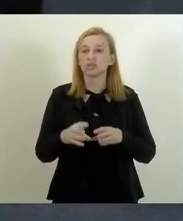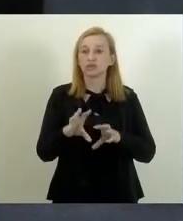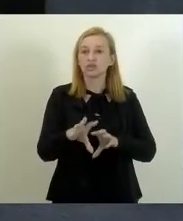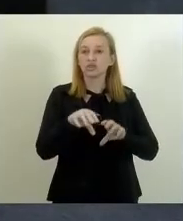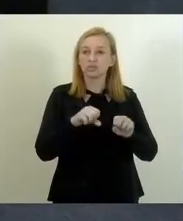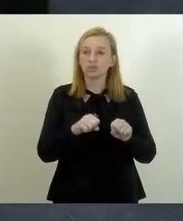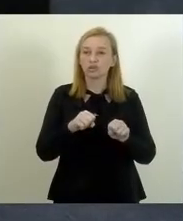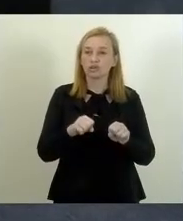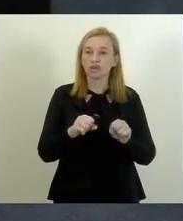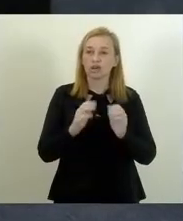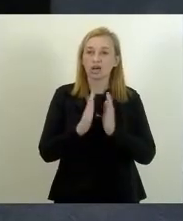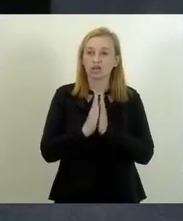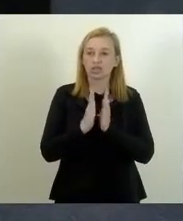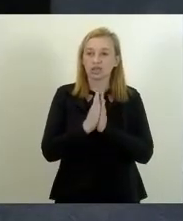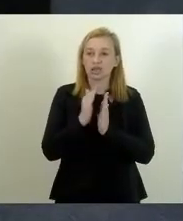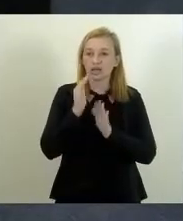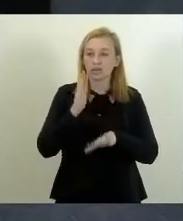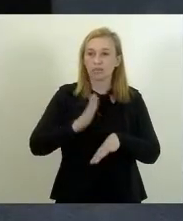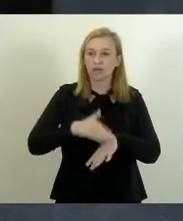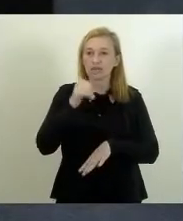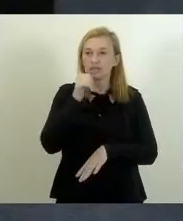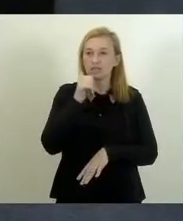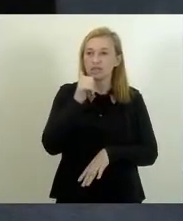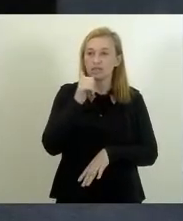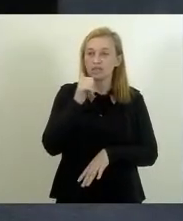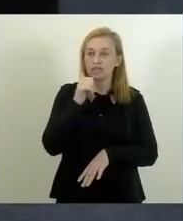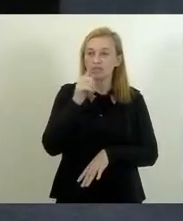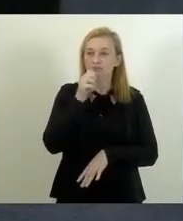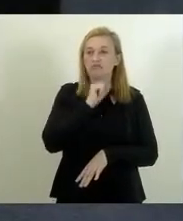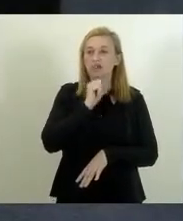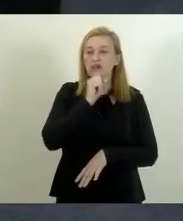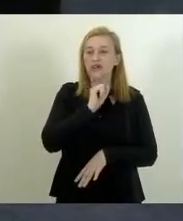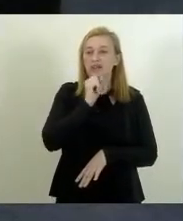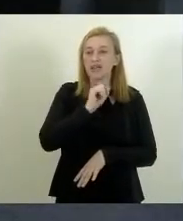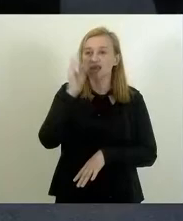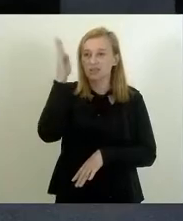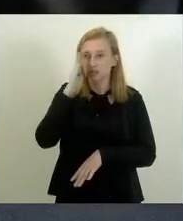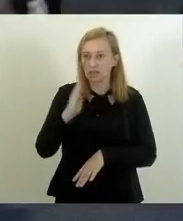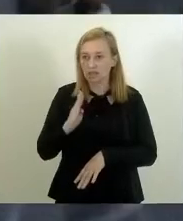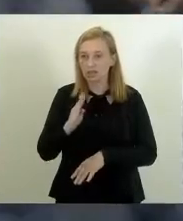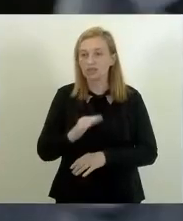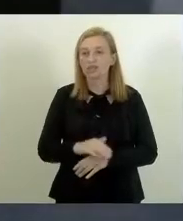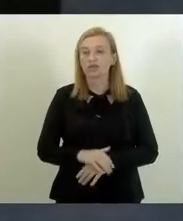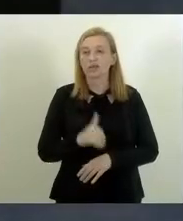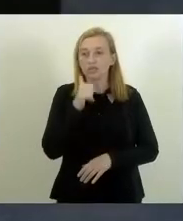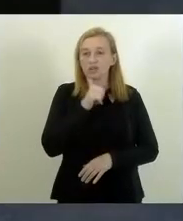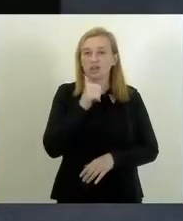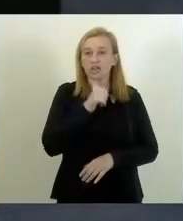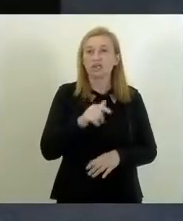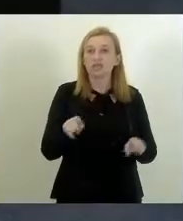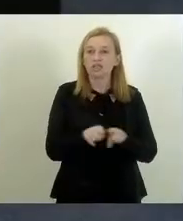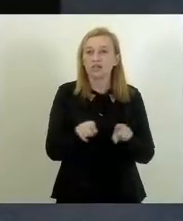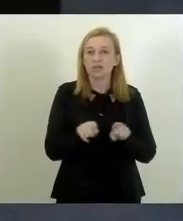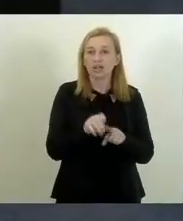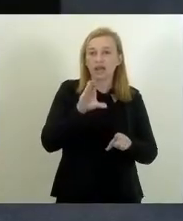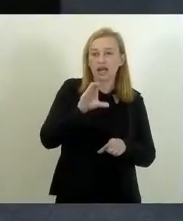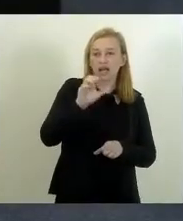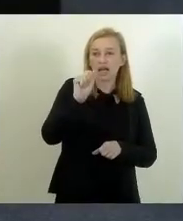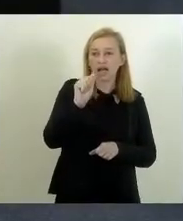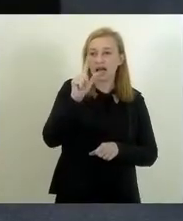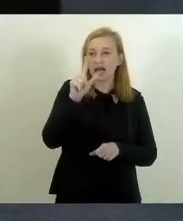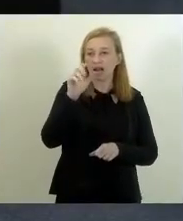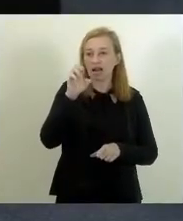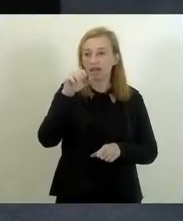para a rezadeira mais antiga, a senhora Odília do Nascimento, e também a colocação no calendário oficial do